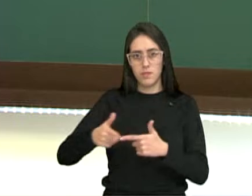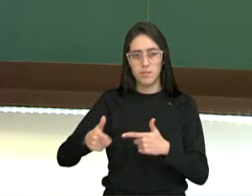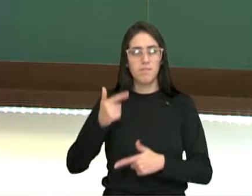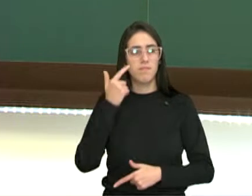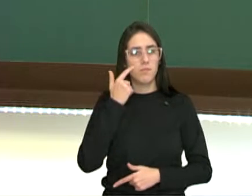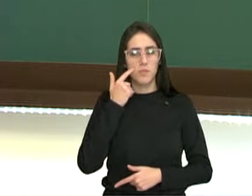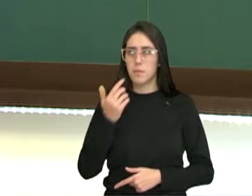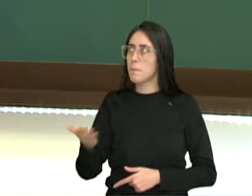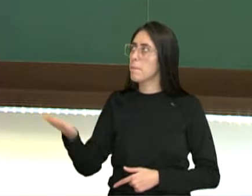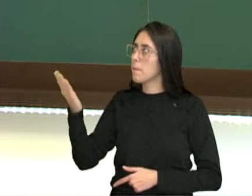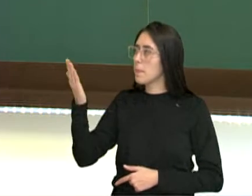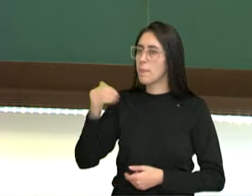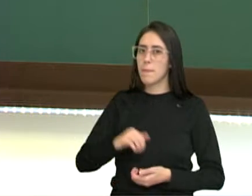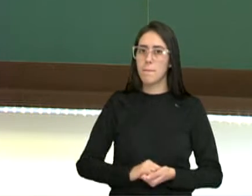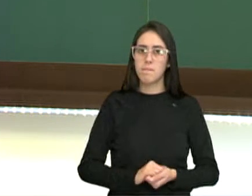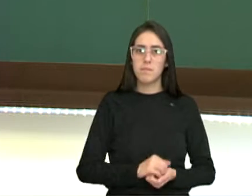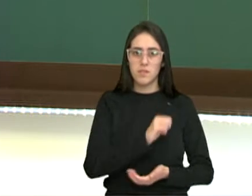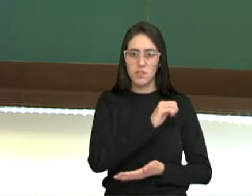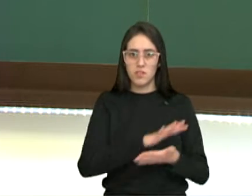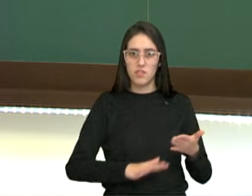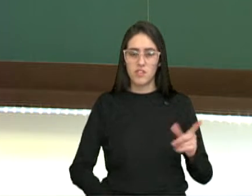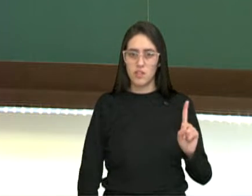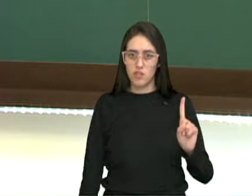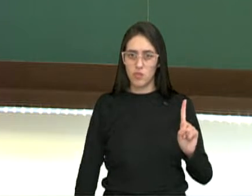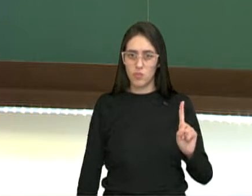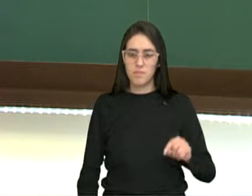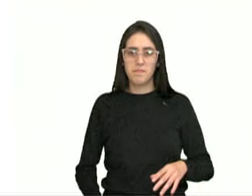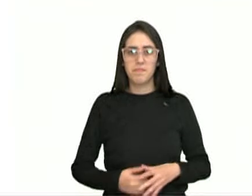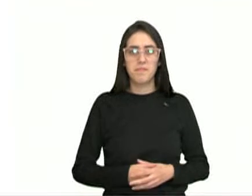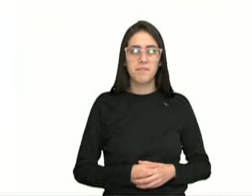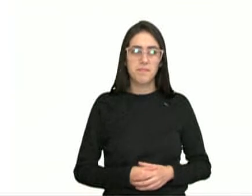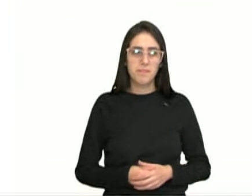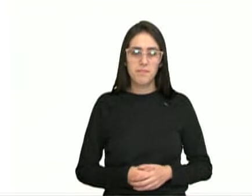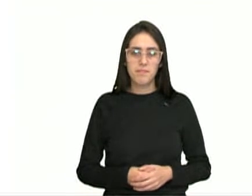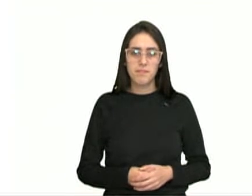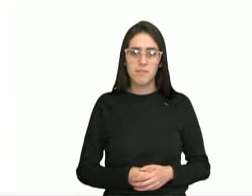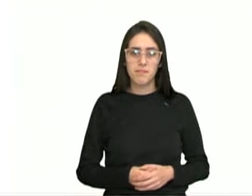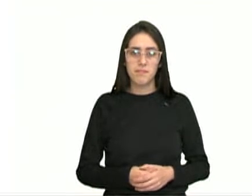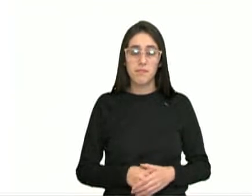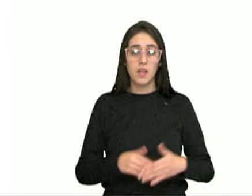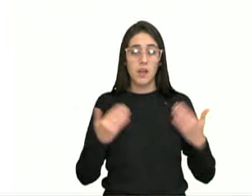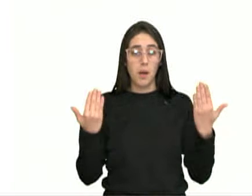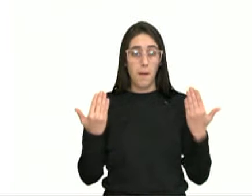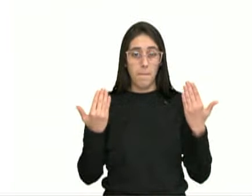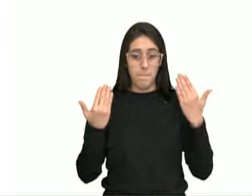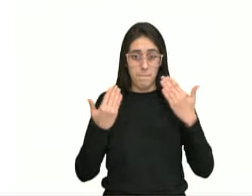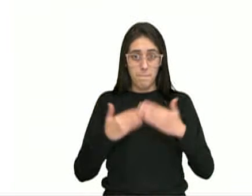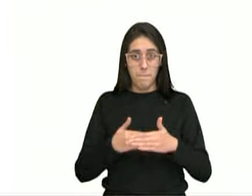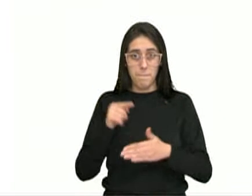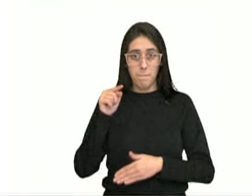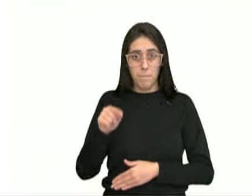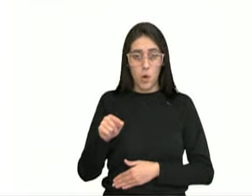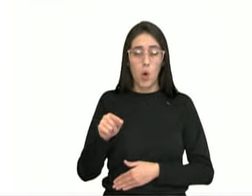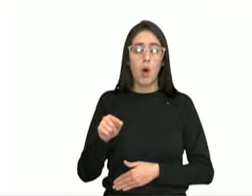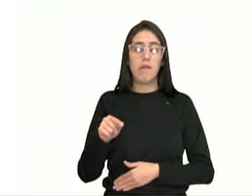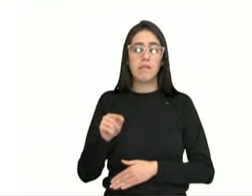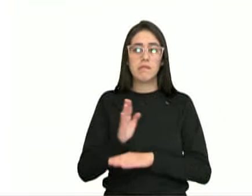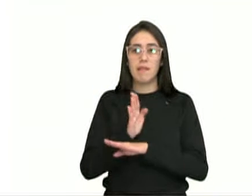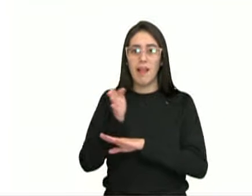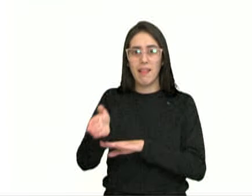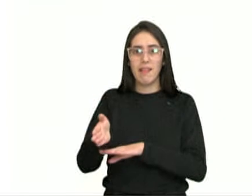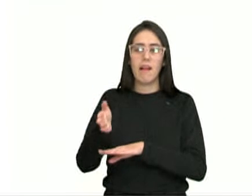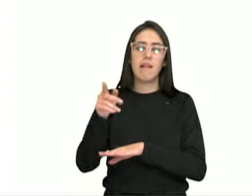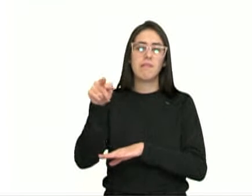vamos lá. Vamos para o Praticando 1? No Praticando 1, na prova para um cargo na enfermaria do